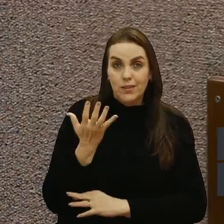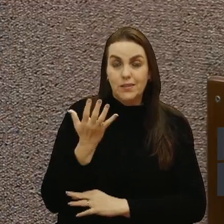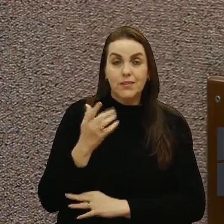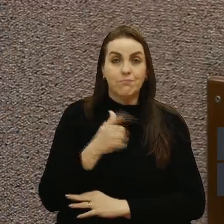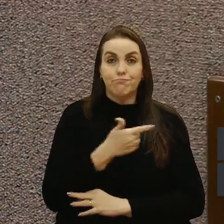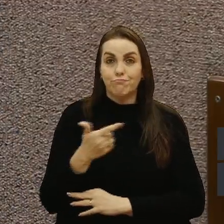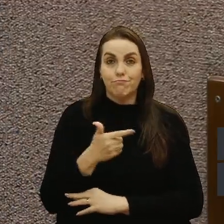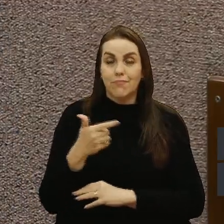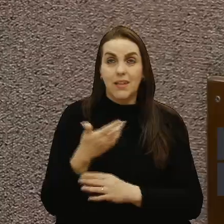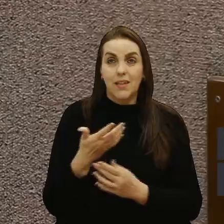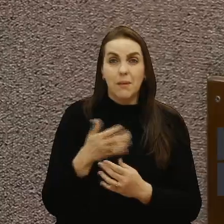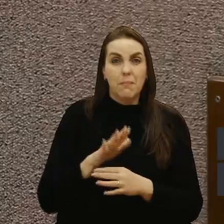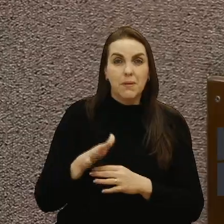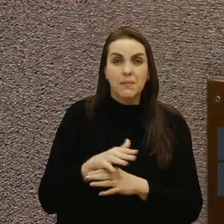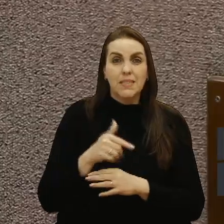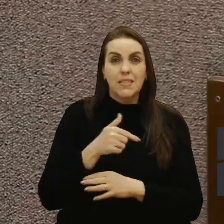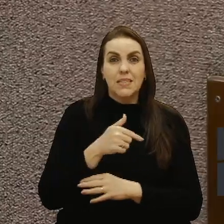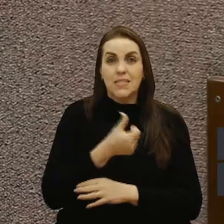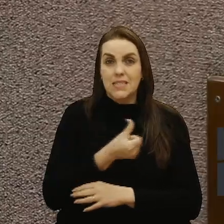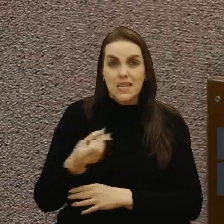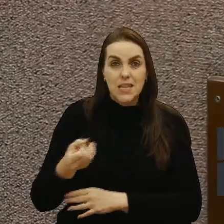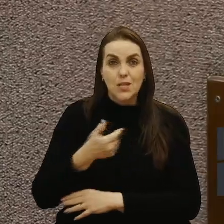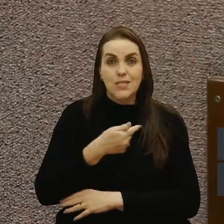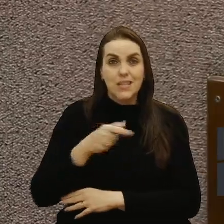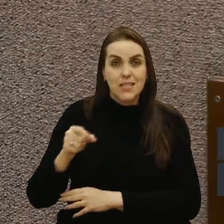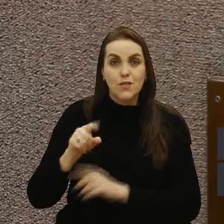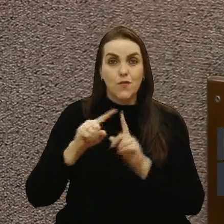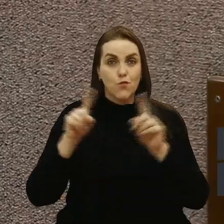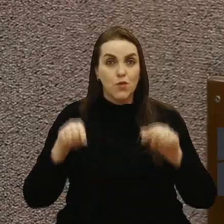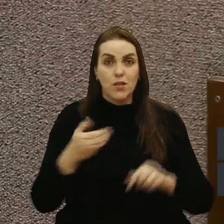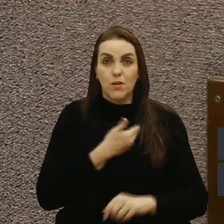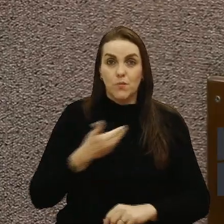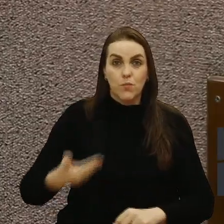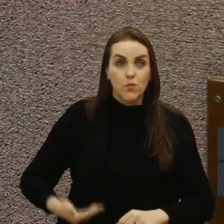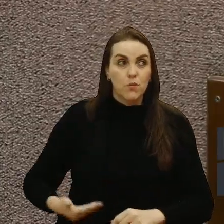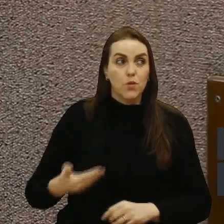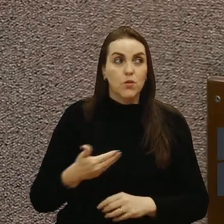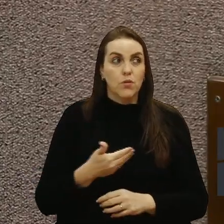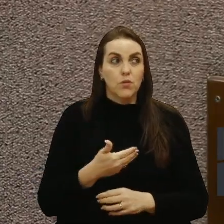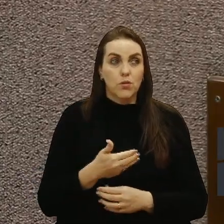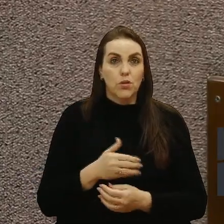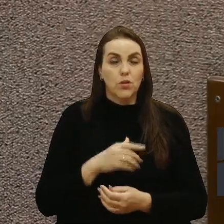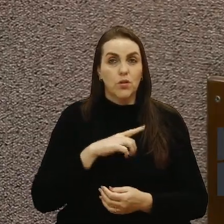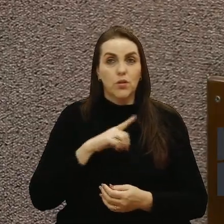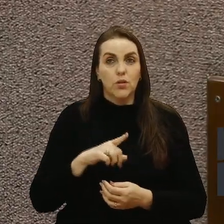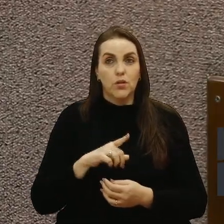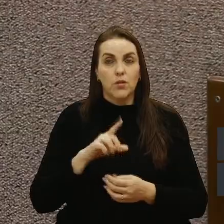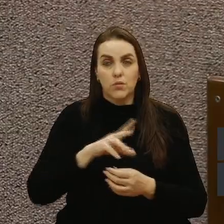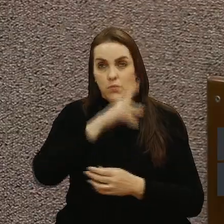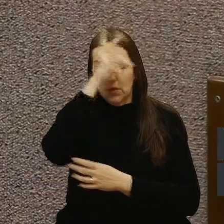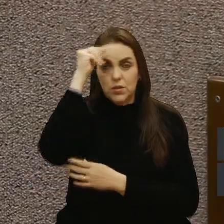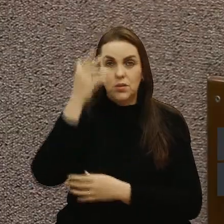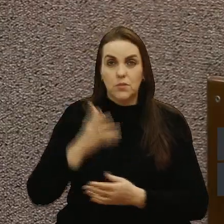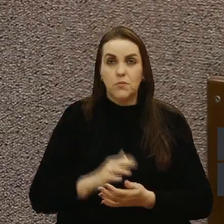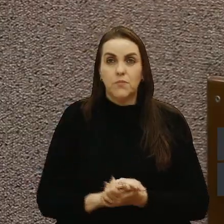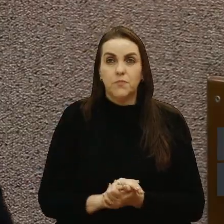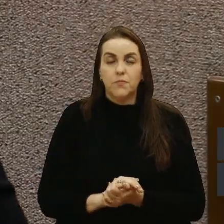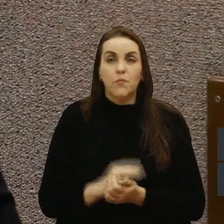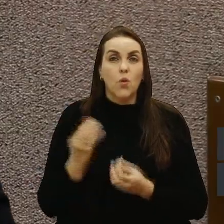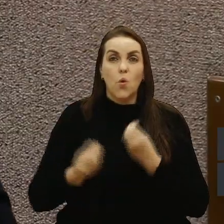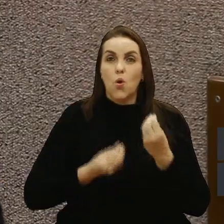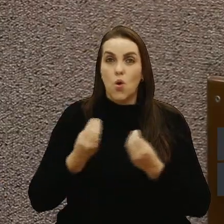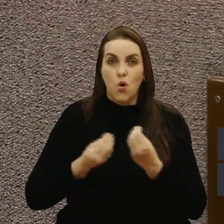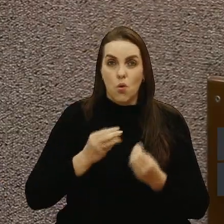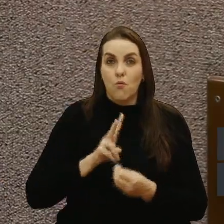de mais 600, 700 funcionários públicos que terão que ser absorvidos pelo caixa do município. Como é que isso